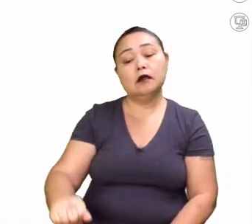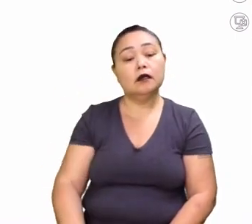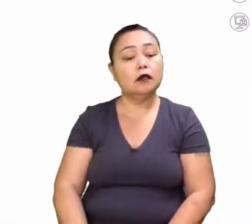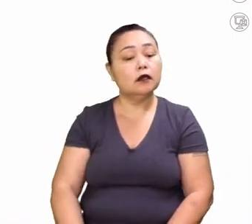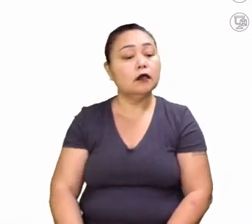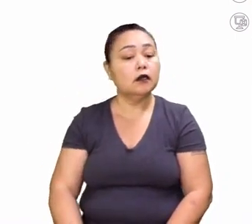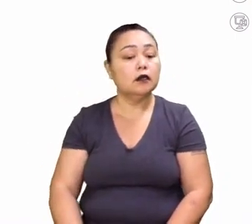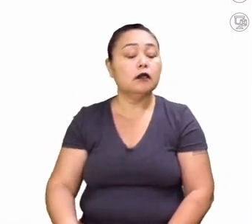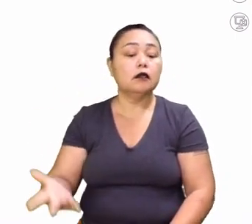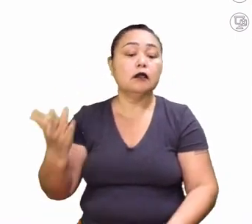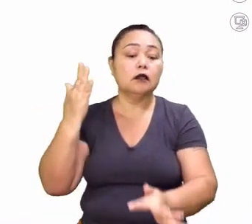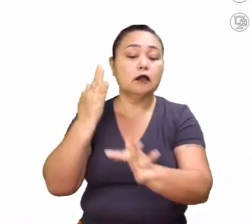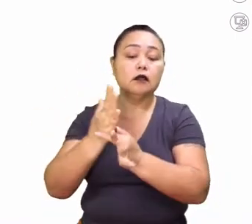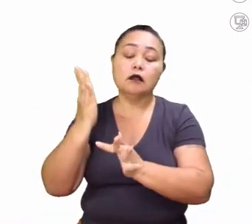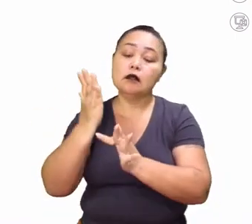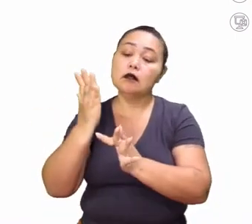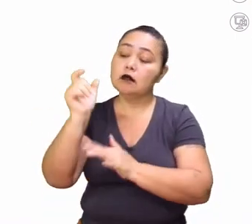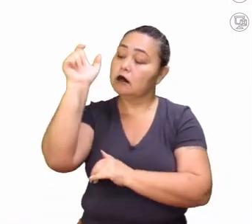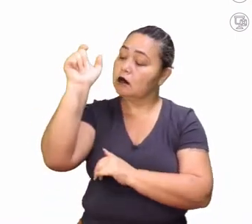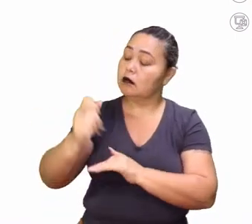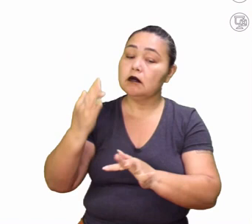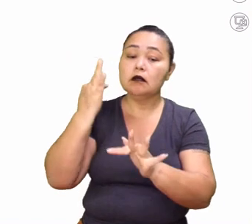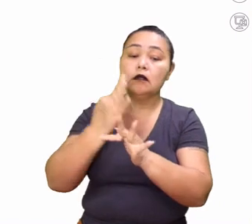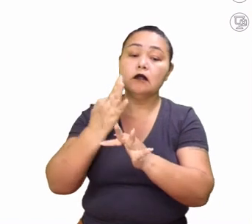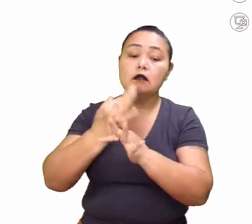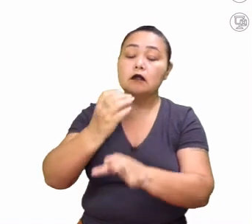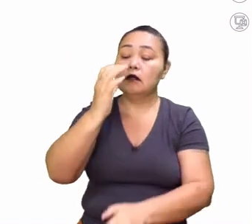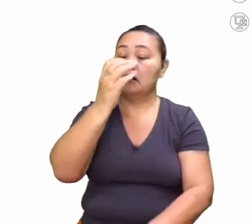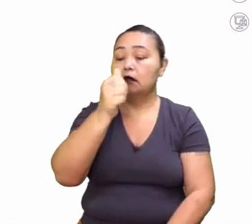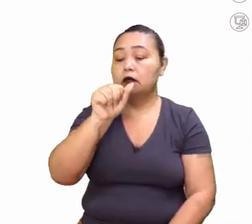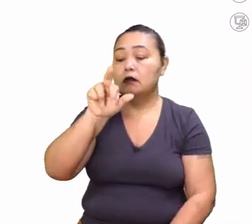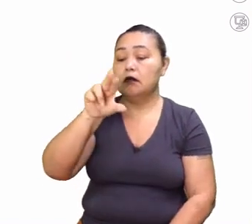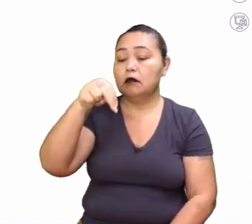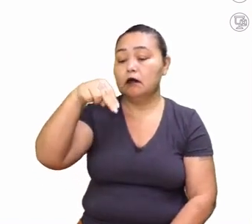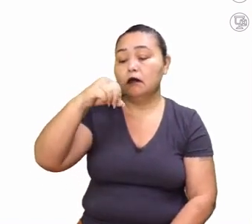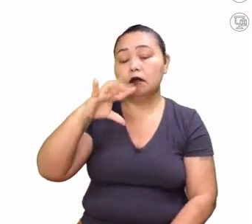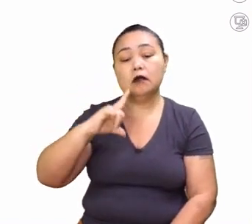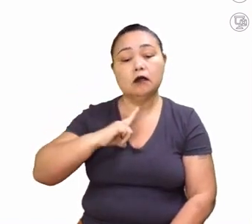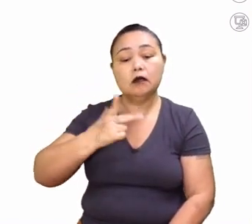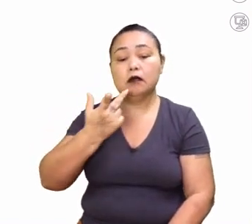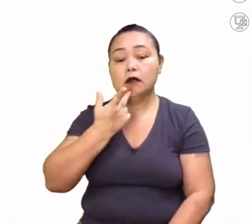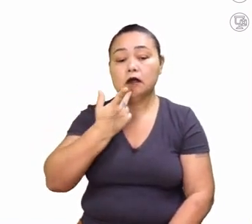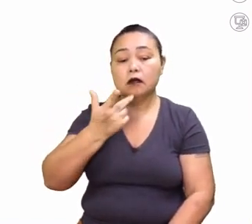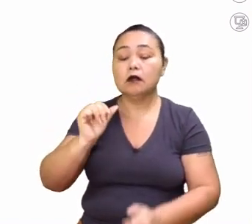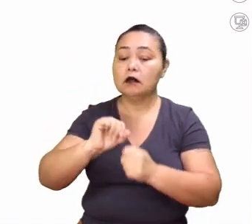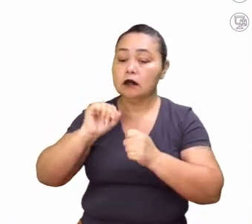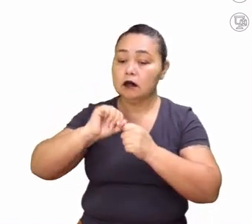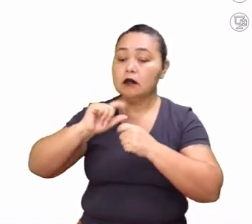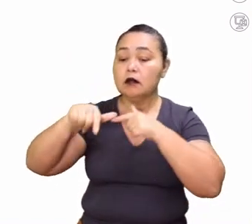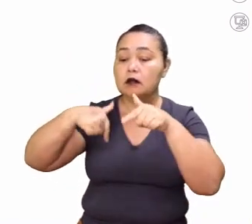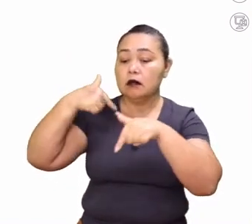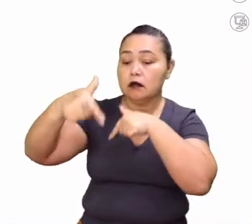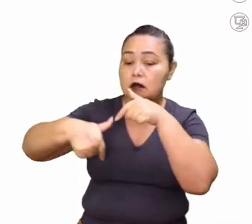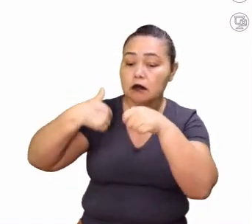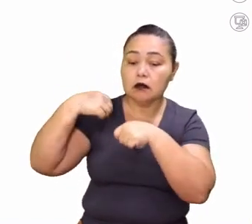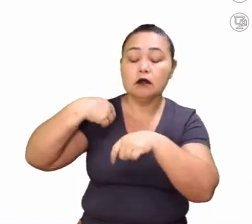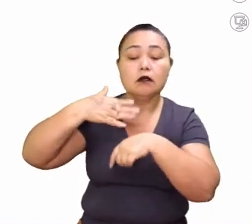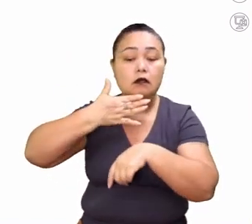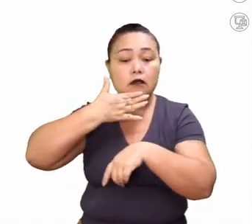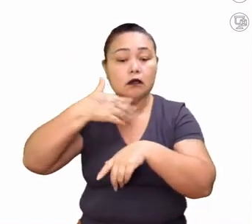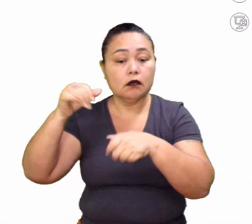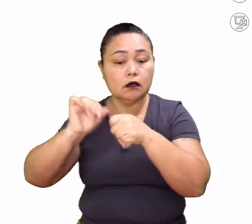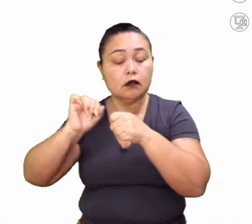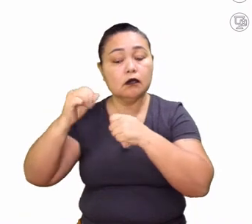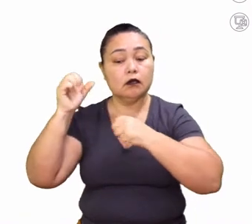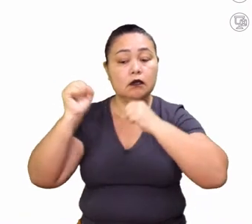o físico carn Sadia carnor ele afirmou que o rendimento de uma máquina térmica era a função